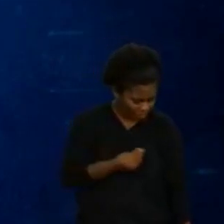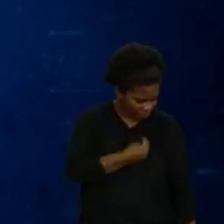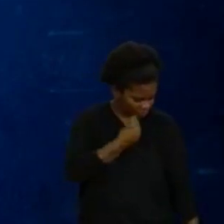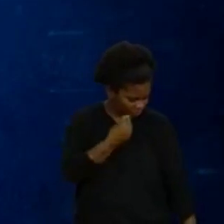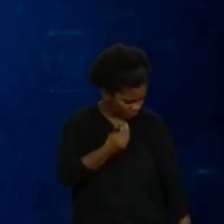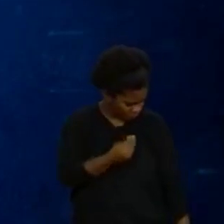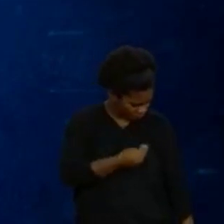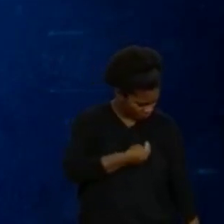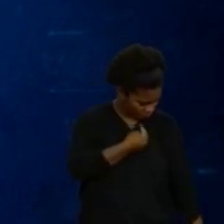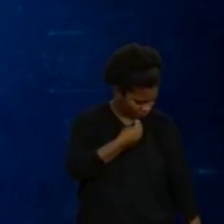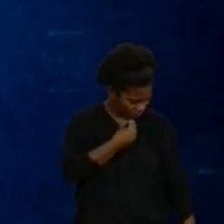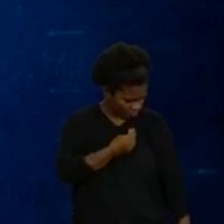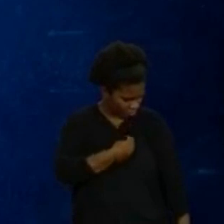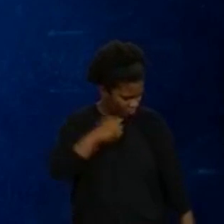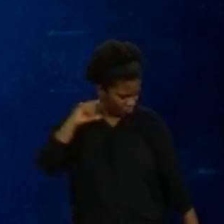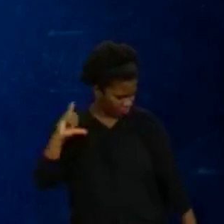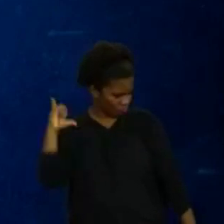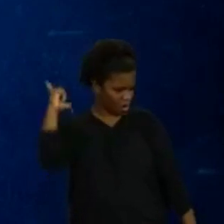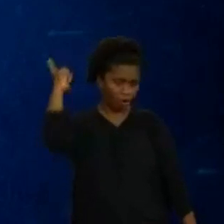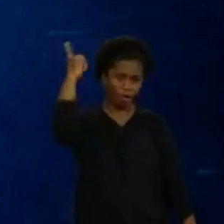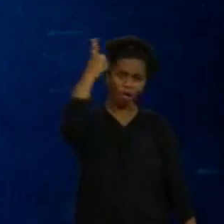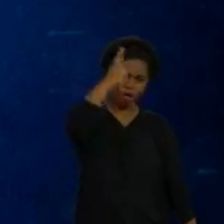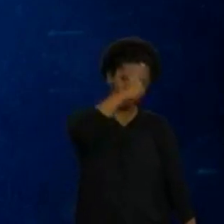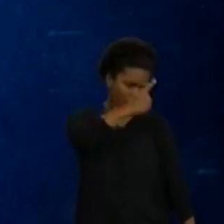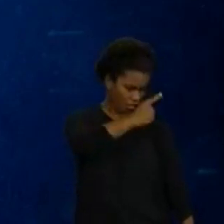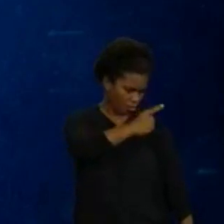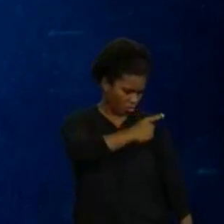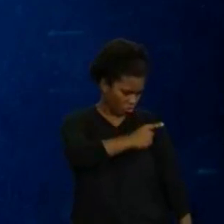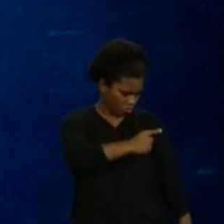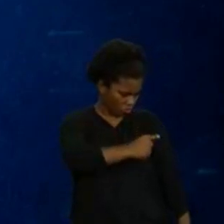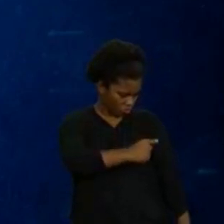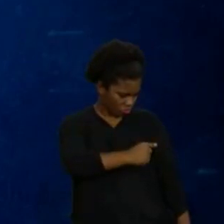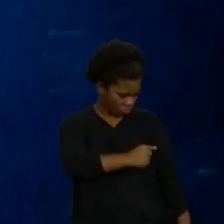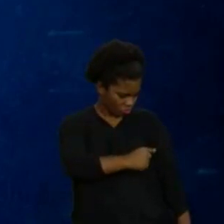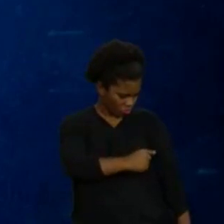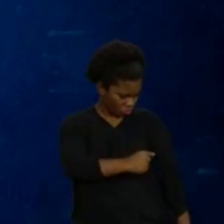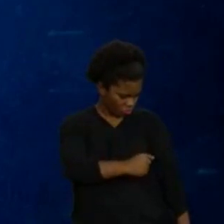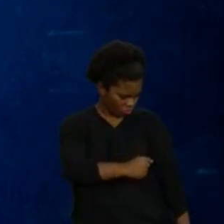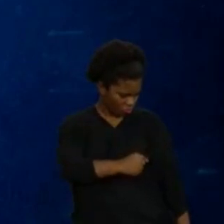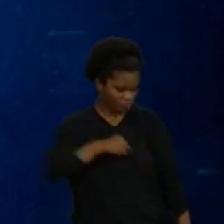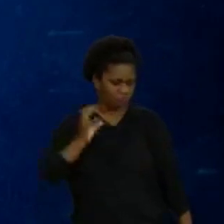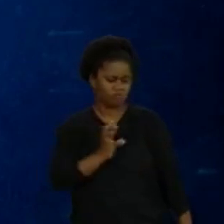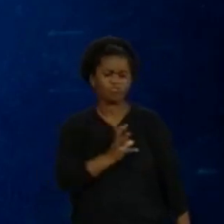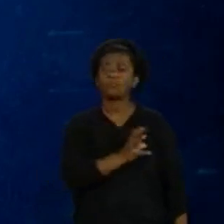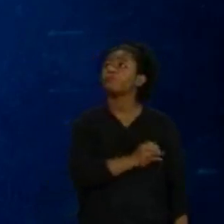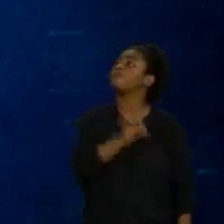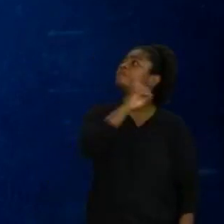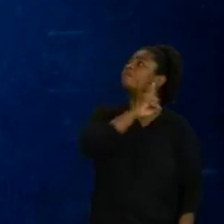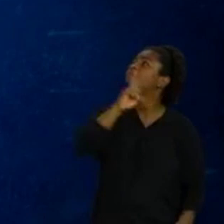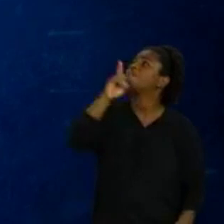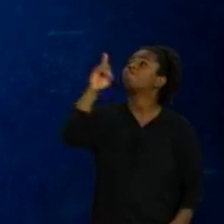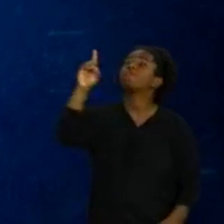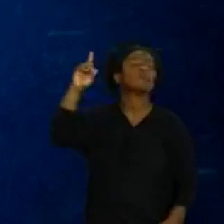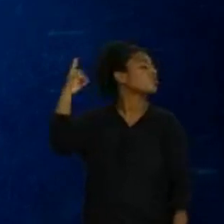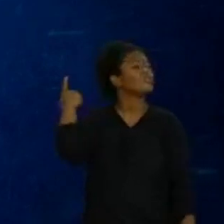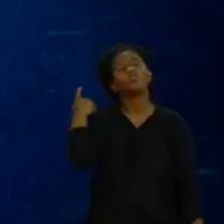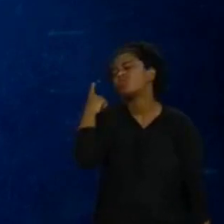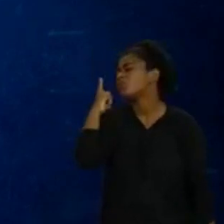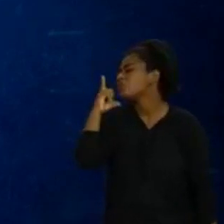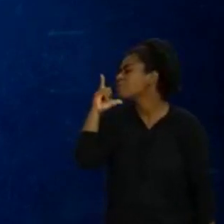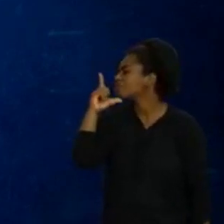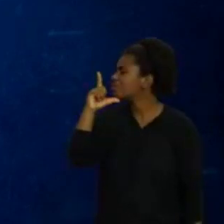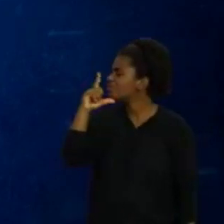pra ficar nenhum segundo sem amor. Não consigo mais viver.